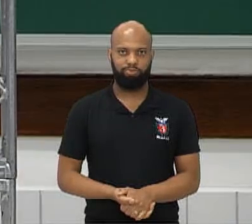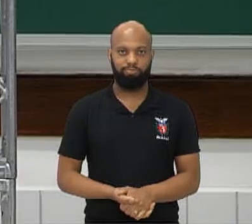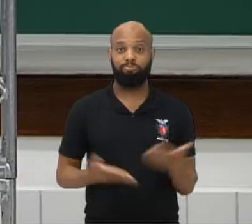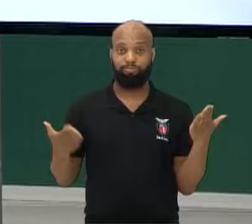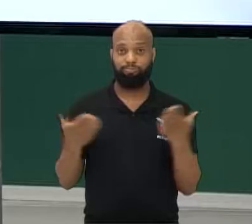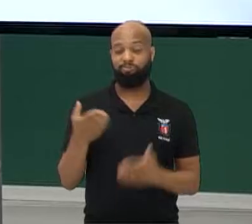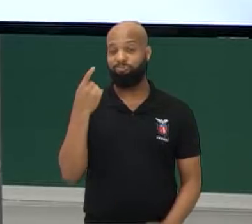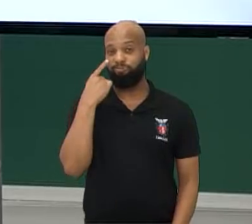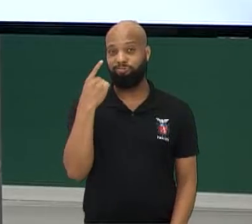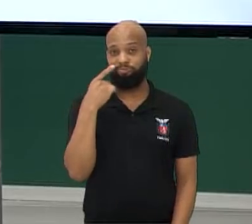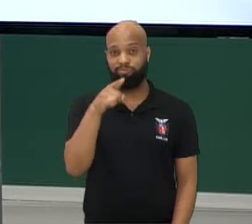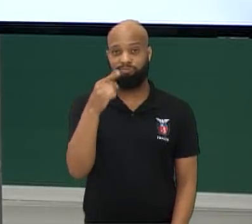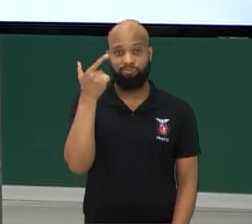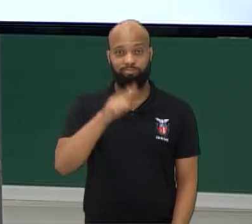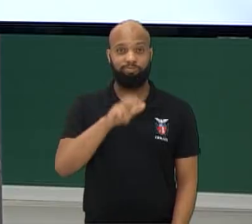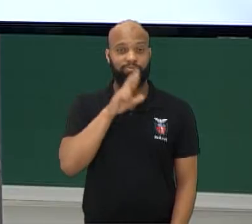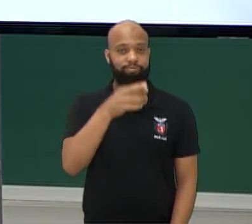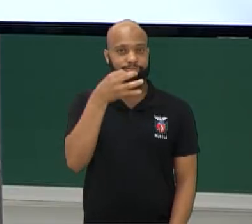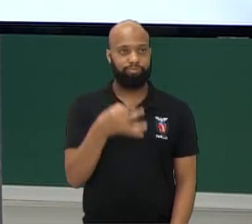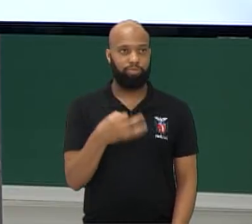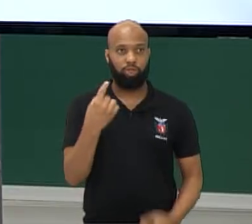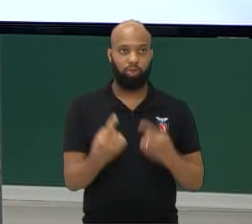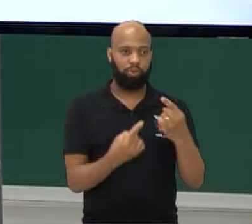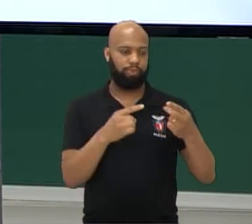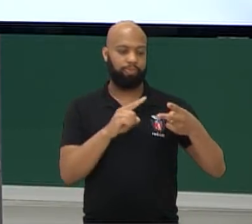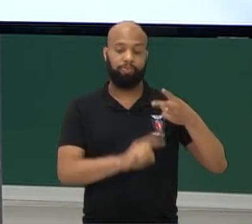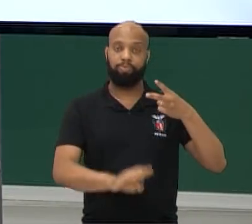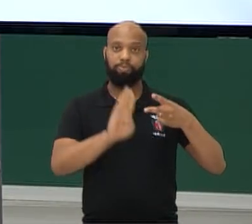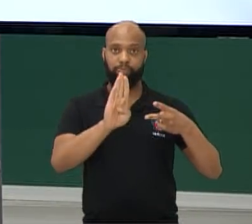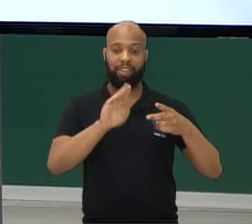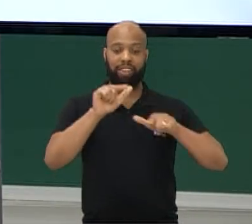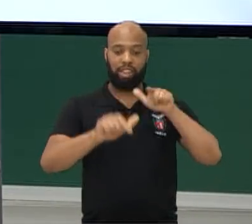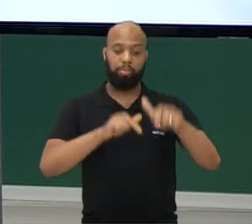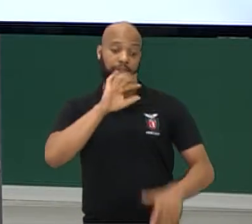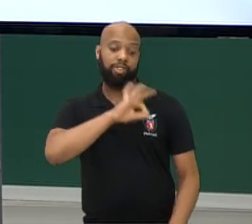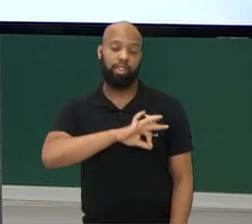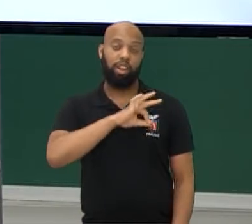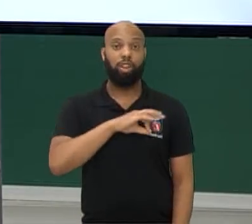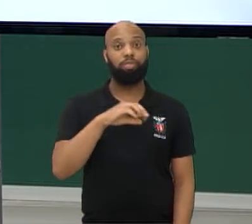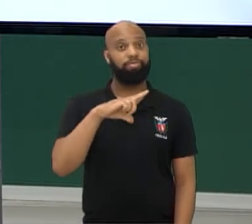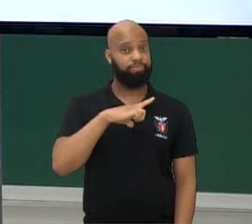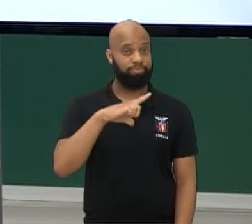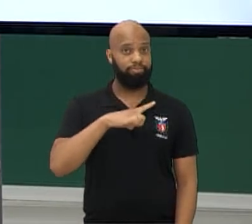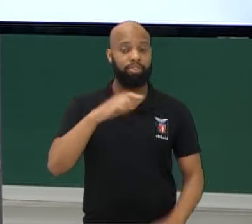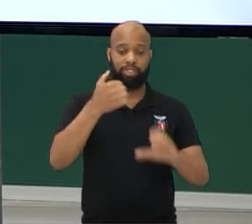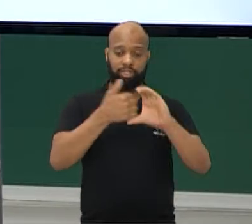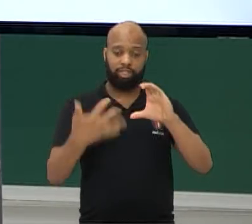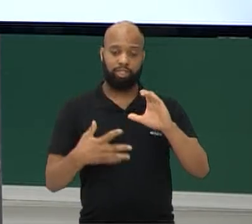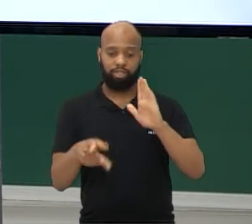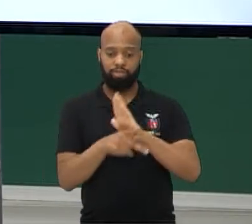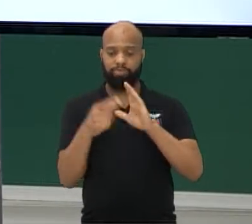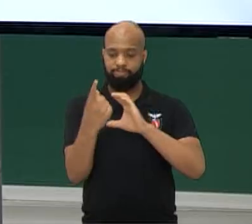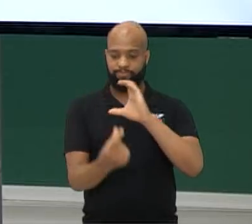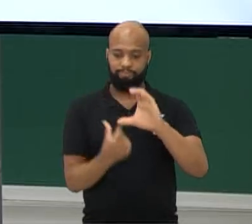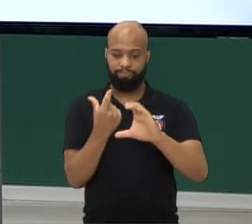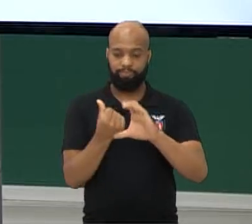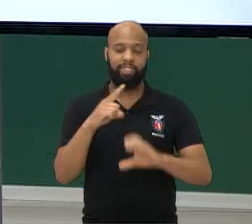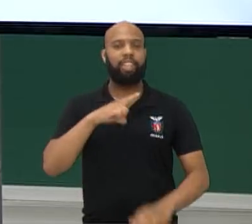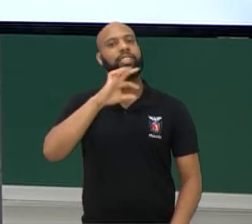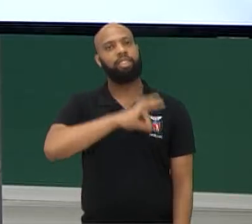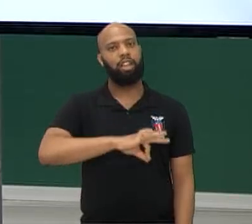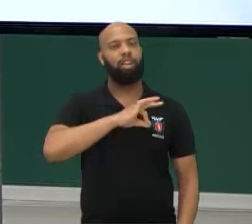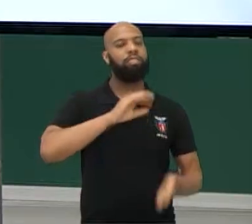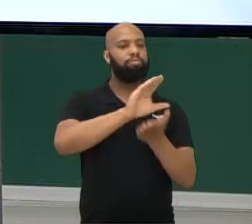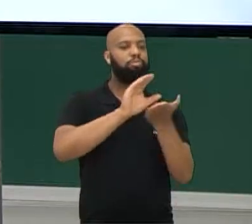E aí vamos ver quem acertou. A resposta correta é a letra B. O trabalho característico do capitalismo é o trabalho